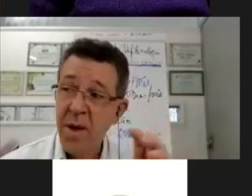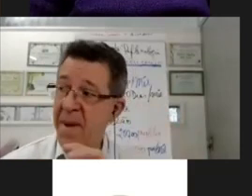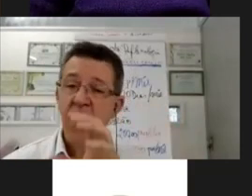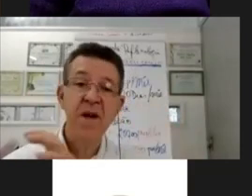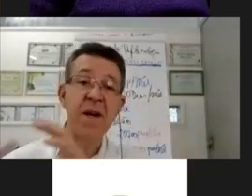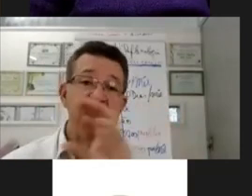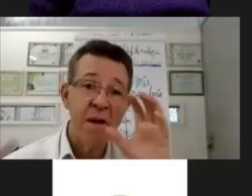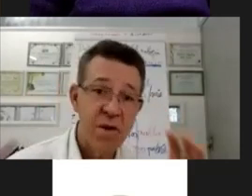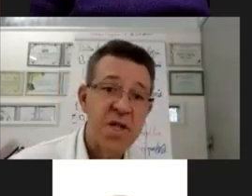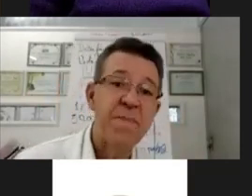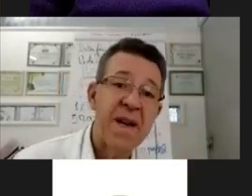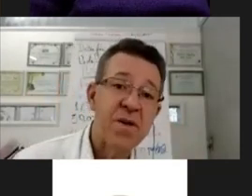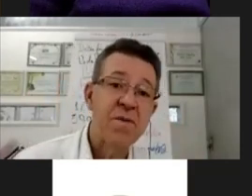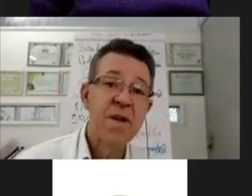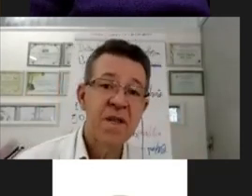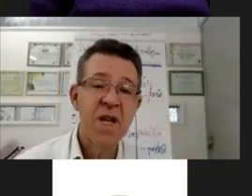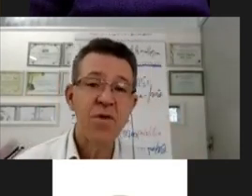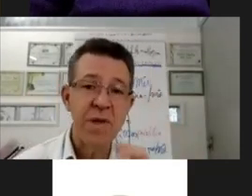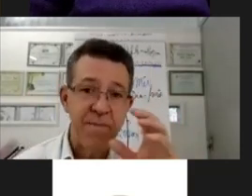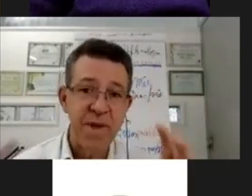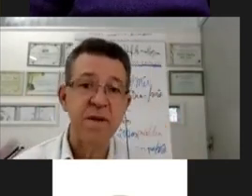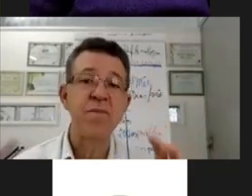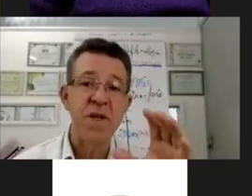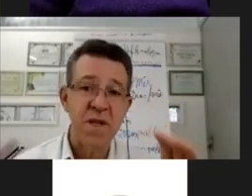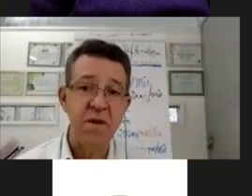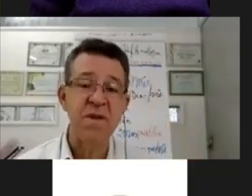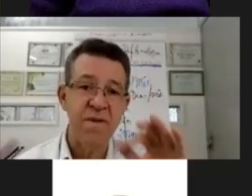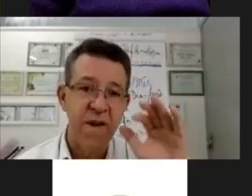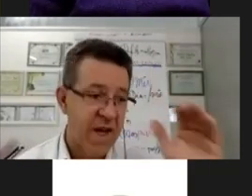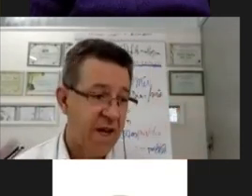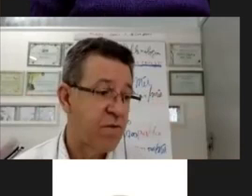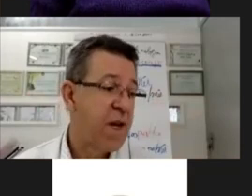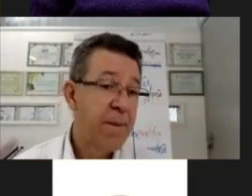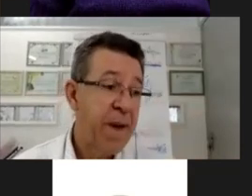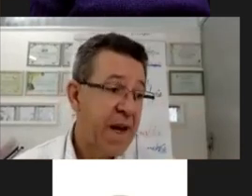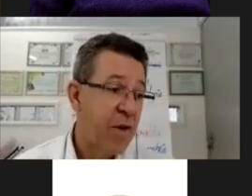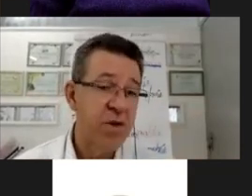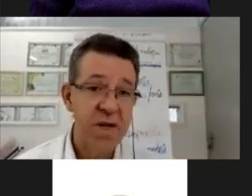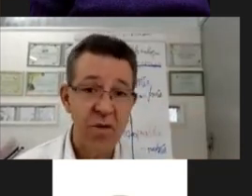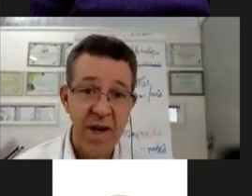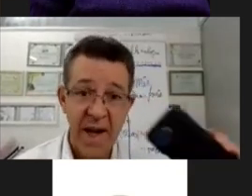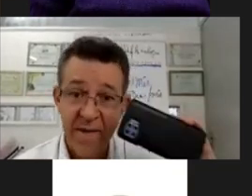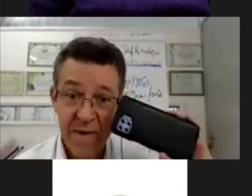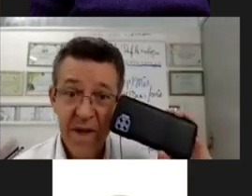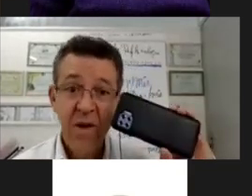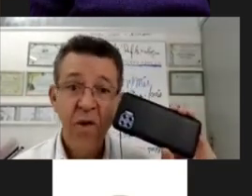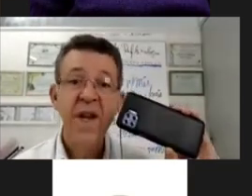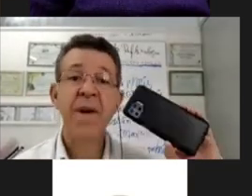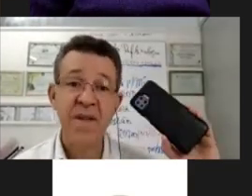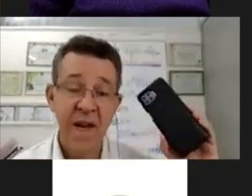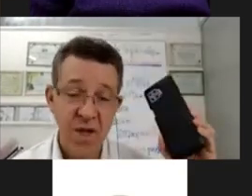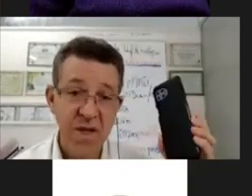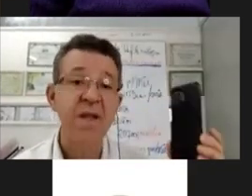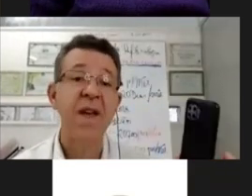minutos para organizar o seu espaço, deixar tudo limpinho, bonitinho, desinfetado, pegar o seu celular,